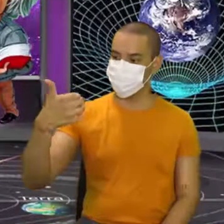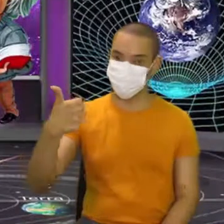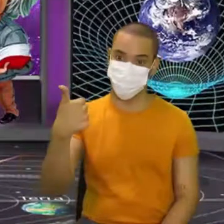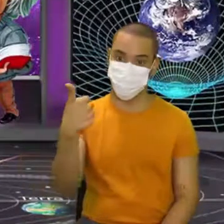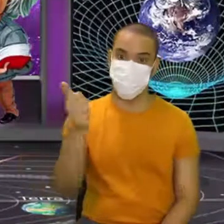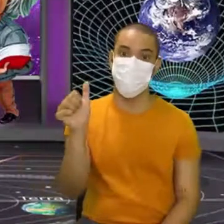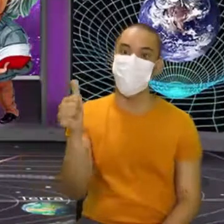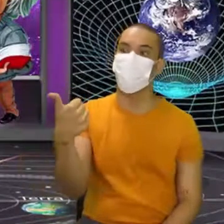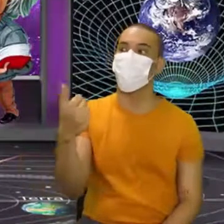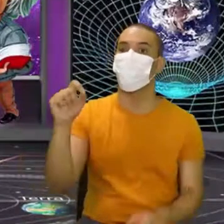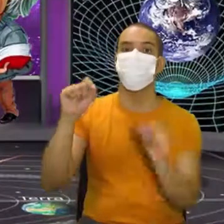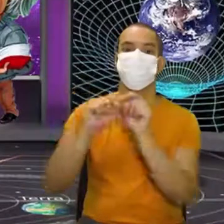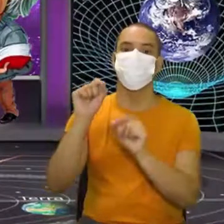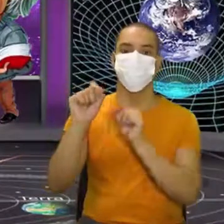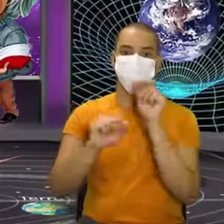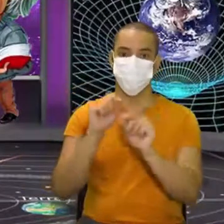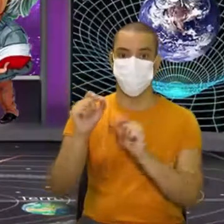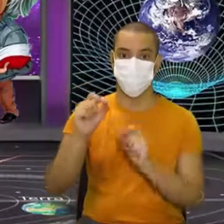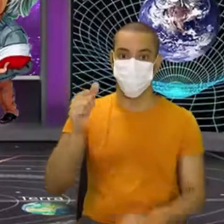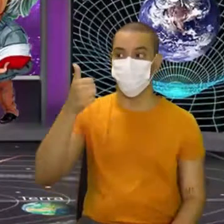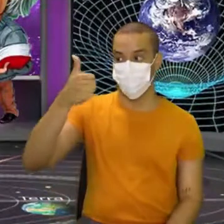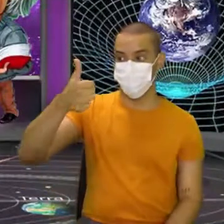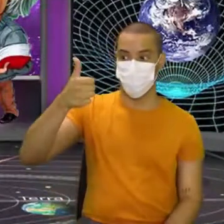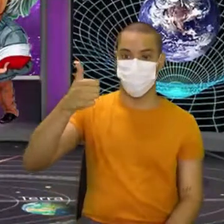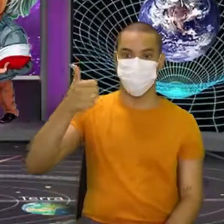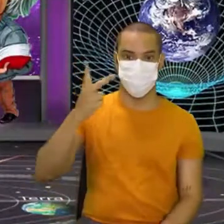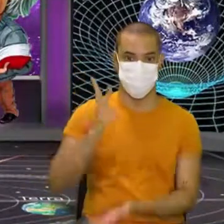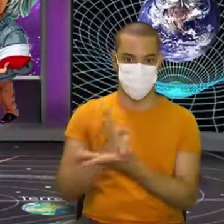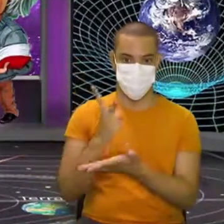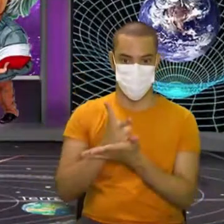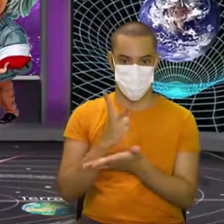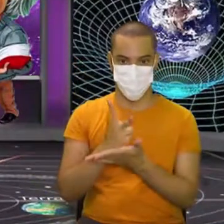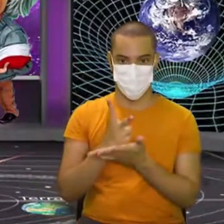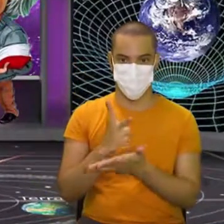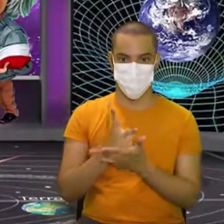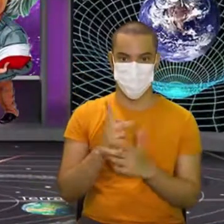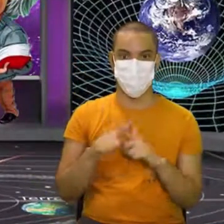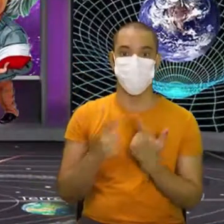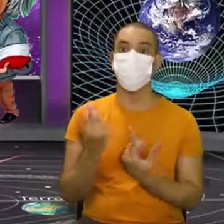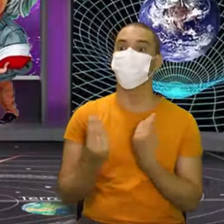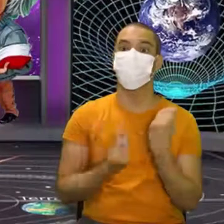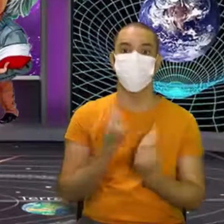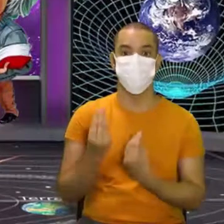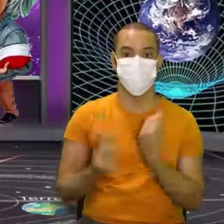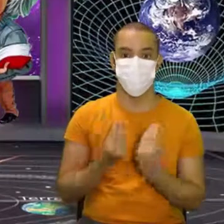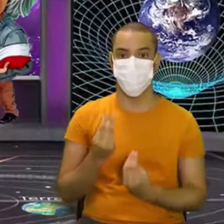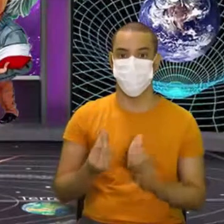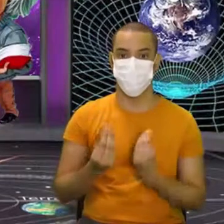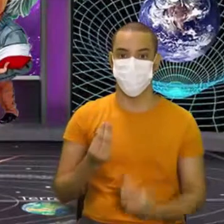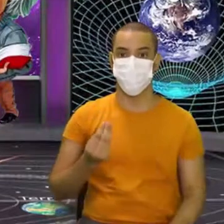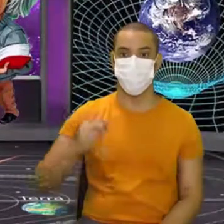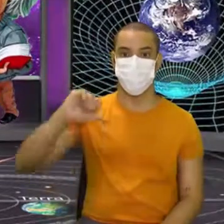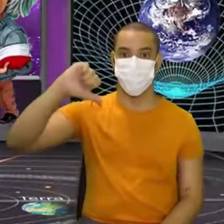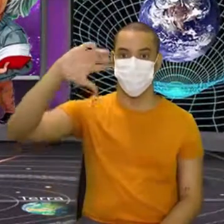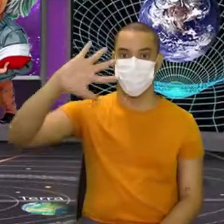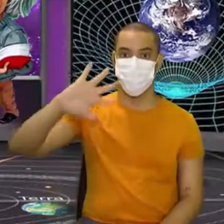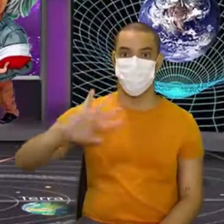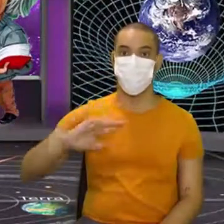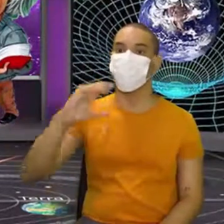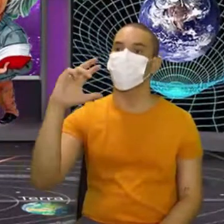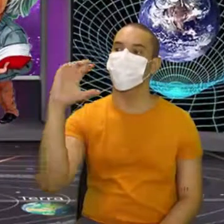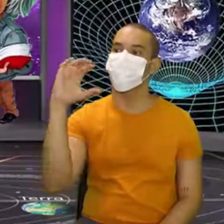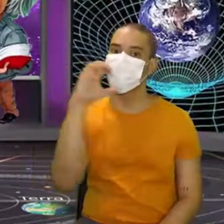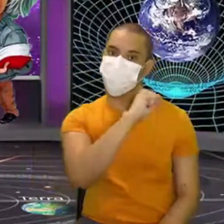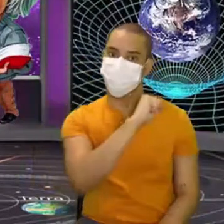corrente elétrica agora você vai colocar o dedo certo na direção de que o dedo polegar na direção da velocidade